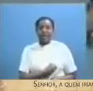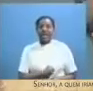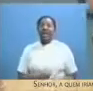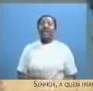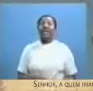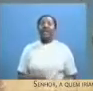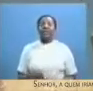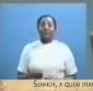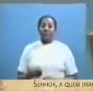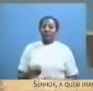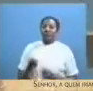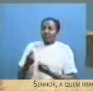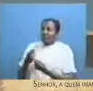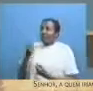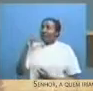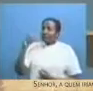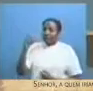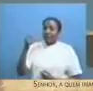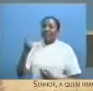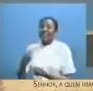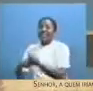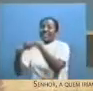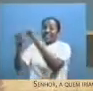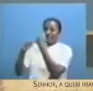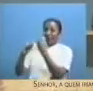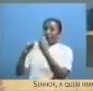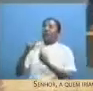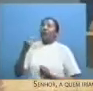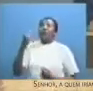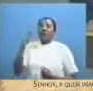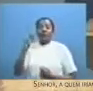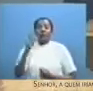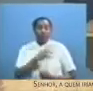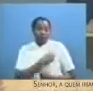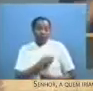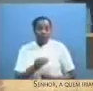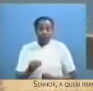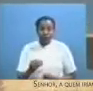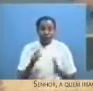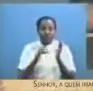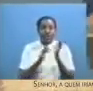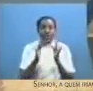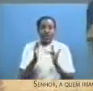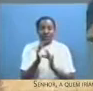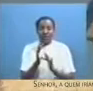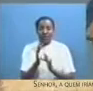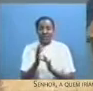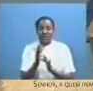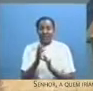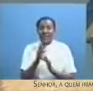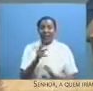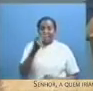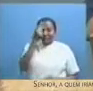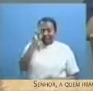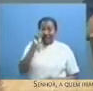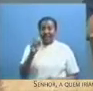De Deus eu só posso esperar toda a bênção. Aliás, no versículo 2 ele já dizia: a vós, da